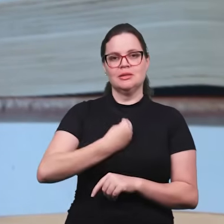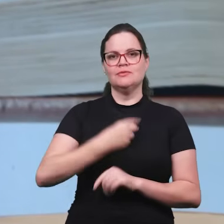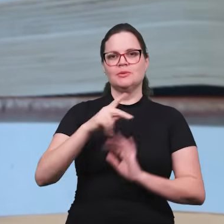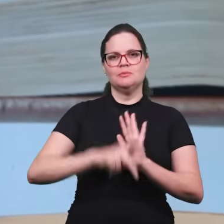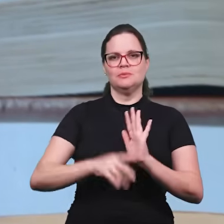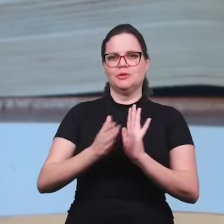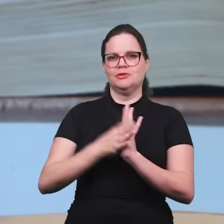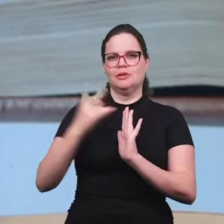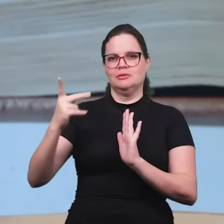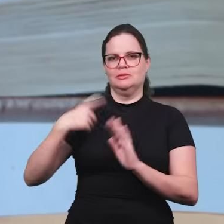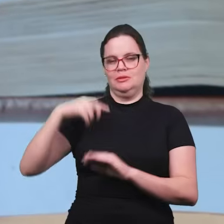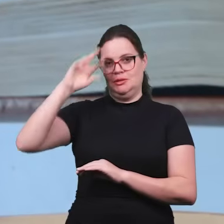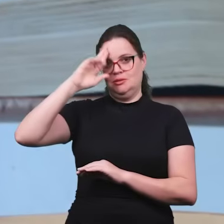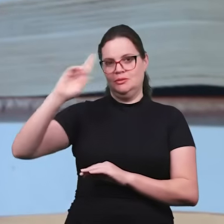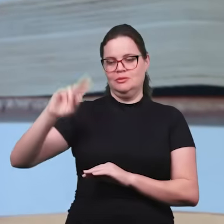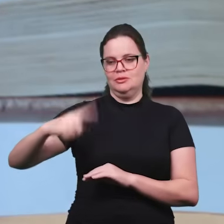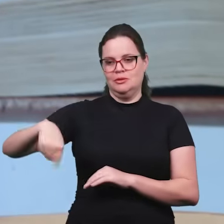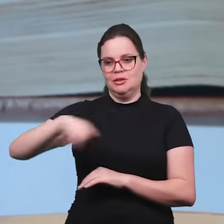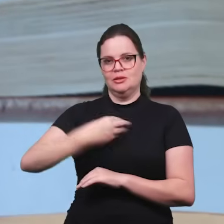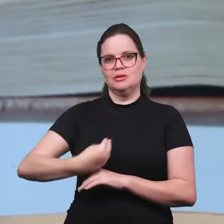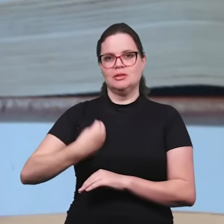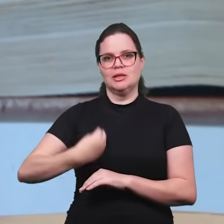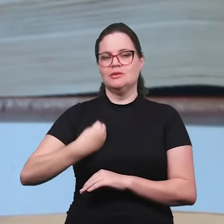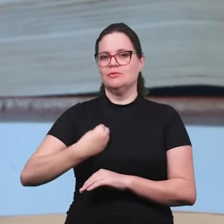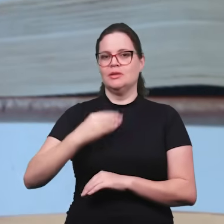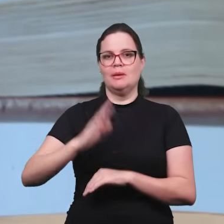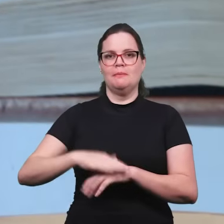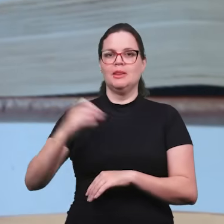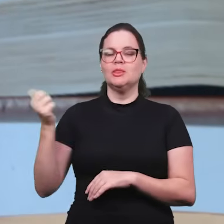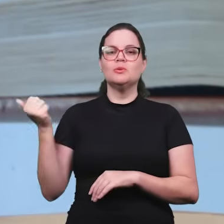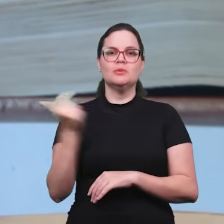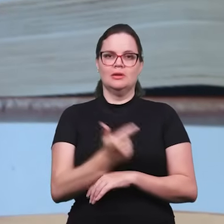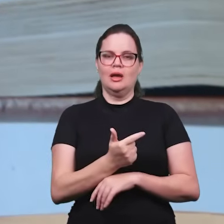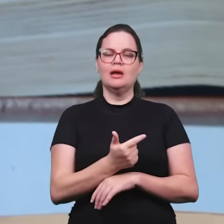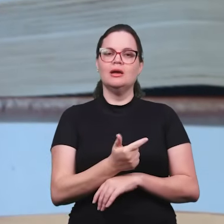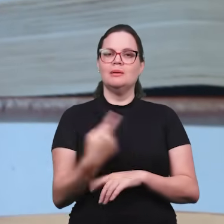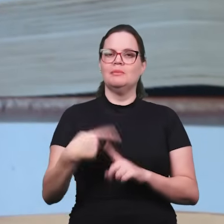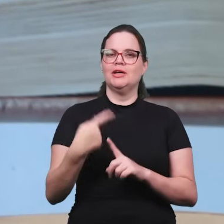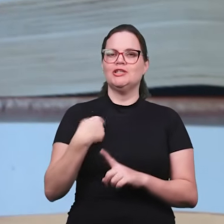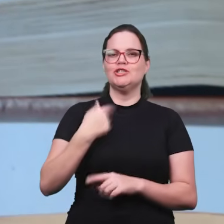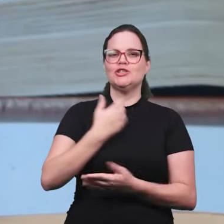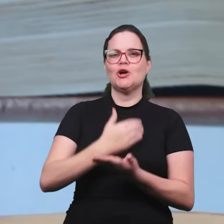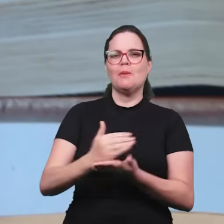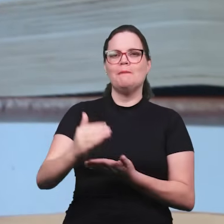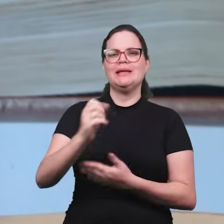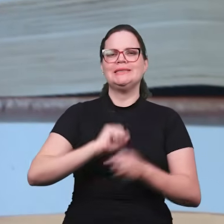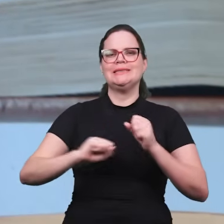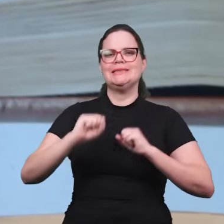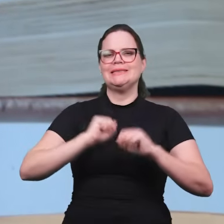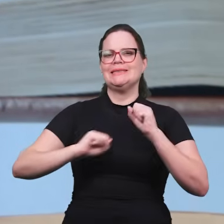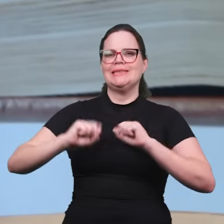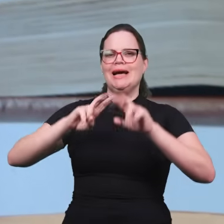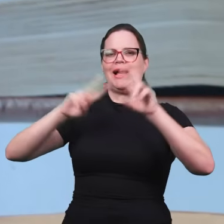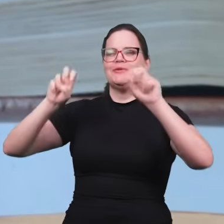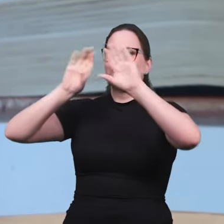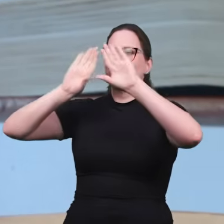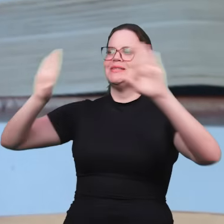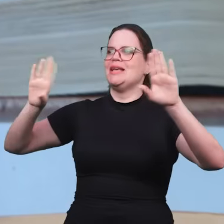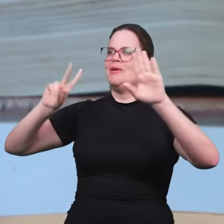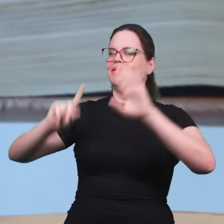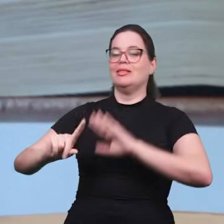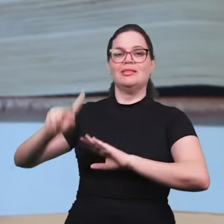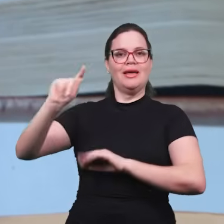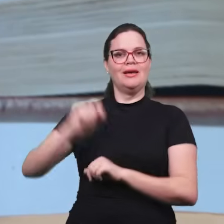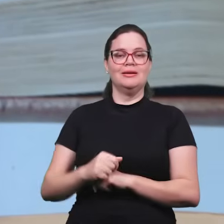ela transcende as coisas dessa vida, porque nós começamos a almejar coisas que são eternas,